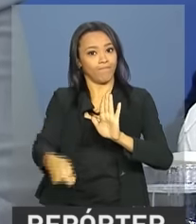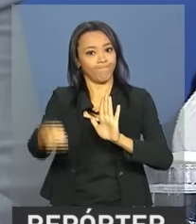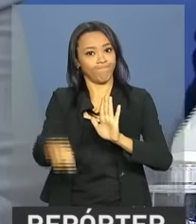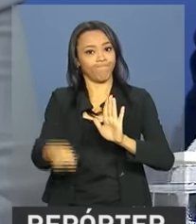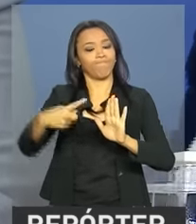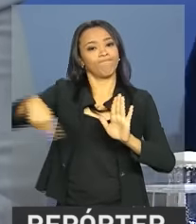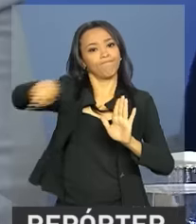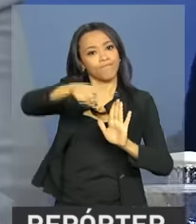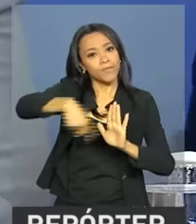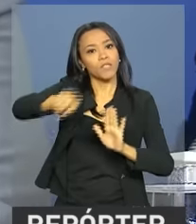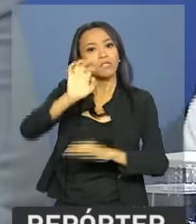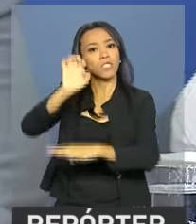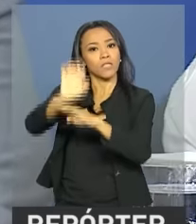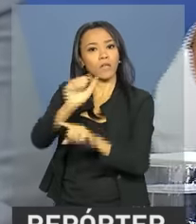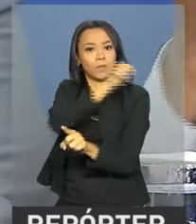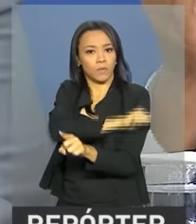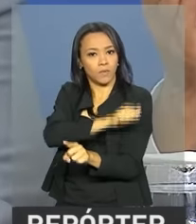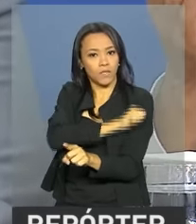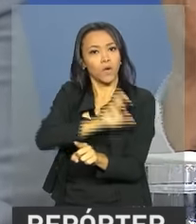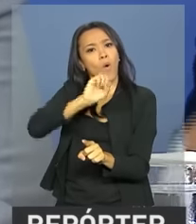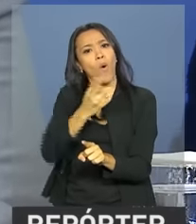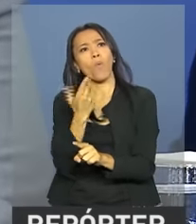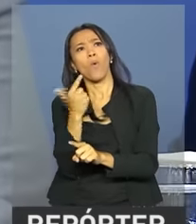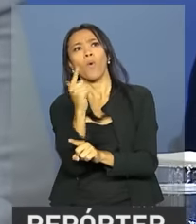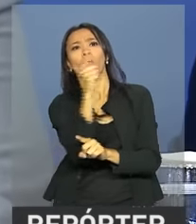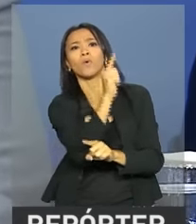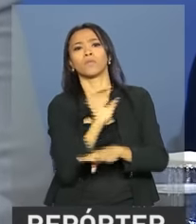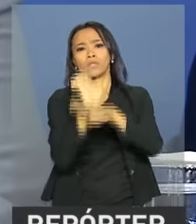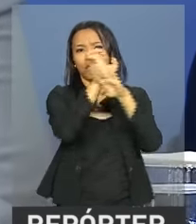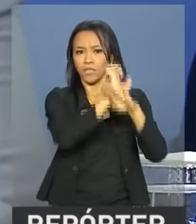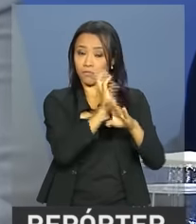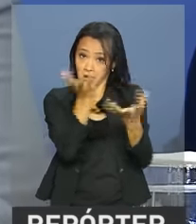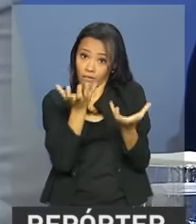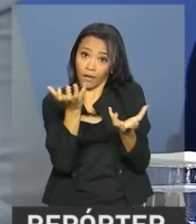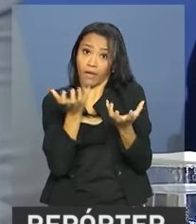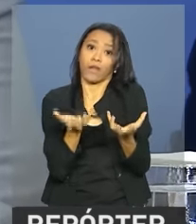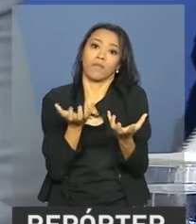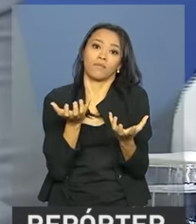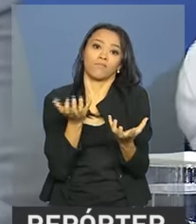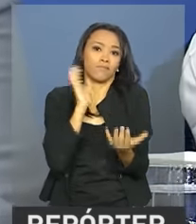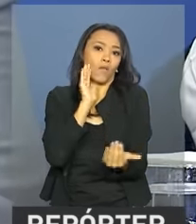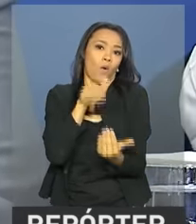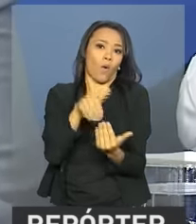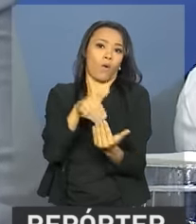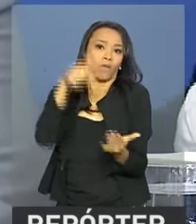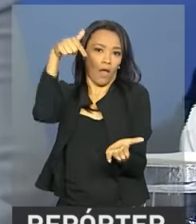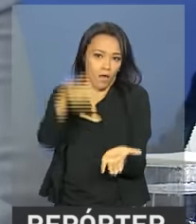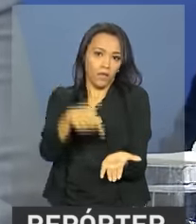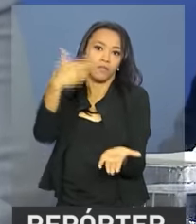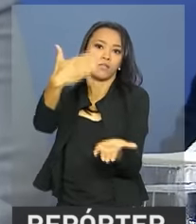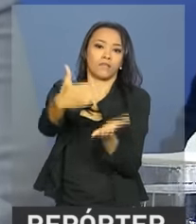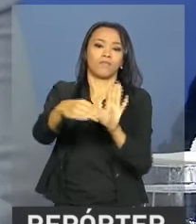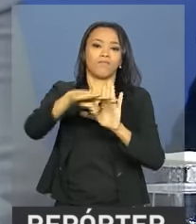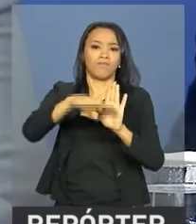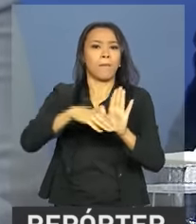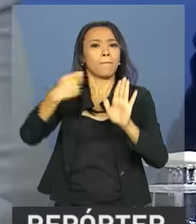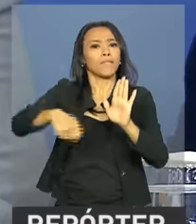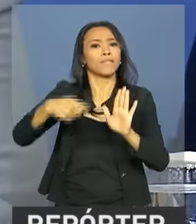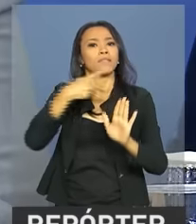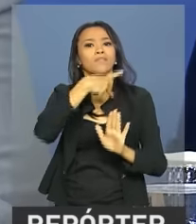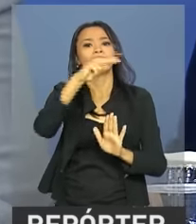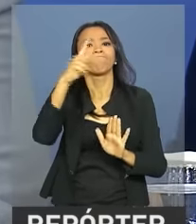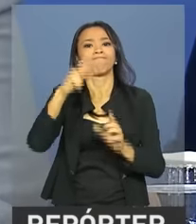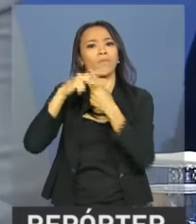estados estado do Rio no caso ou outros que queiram se candidatar a um programa similar custos